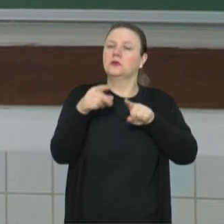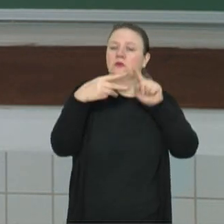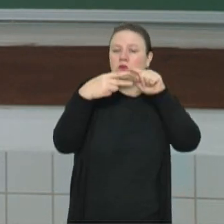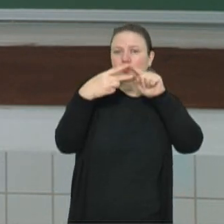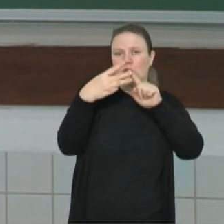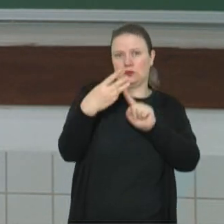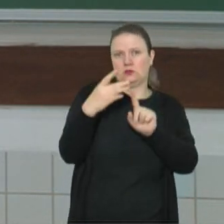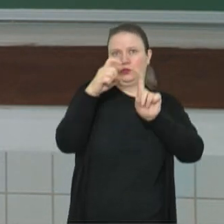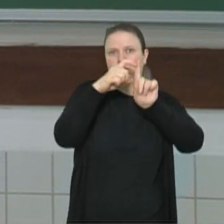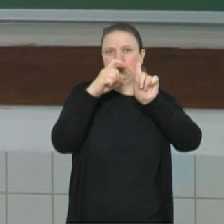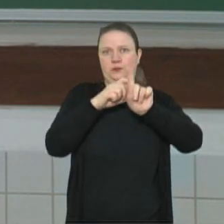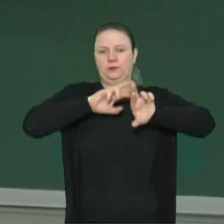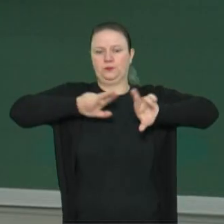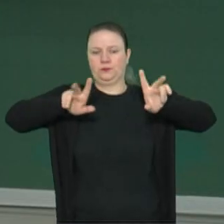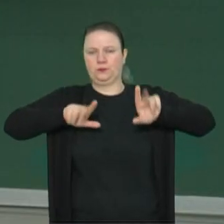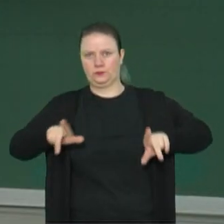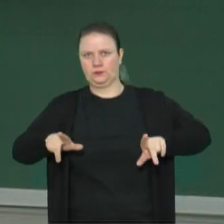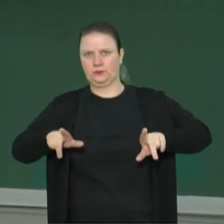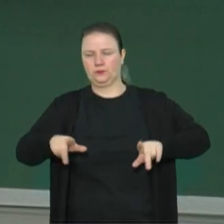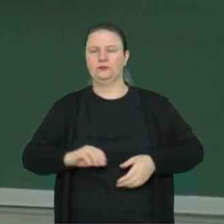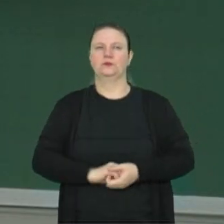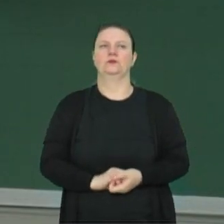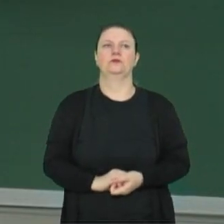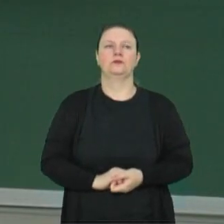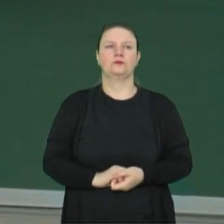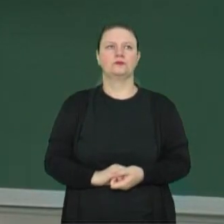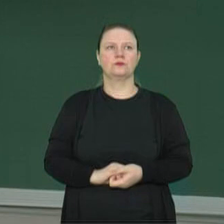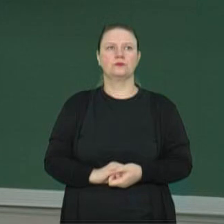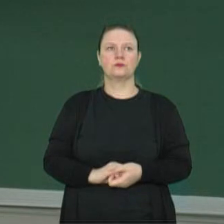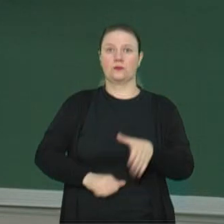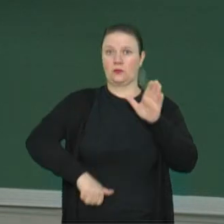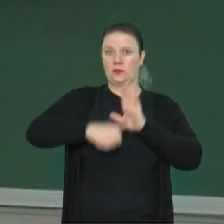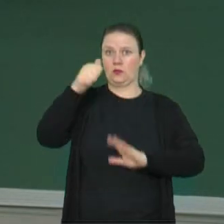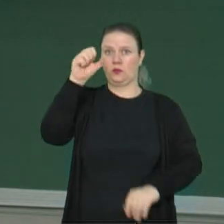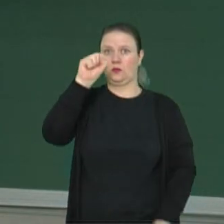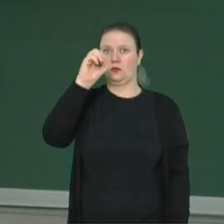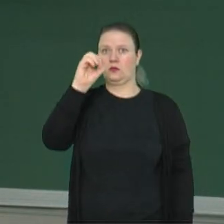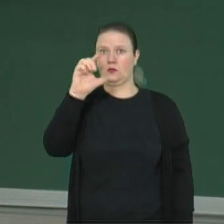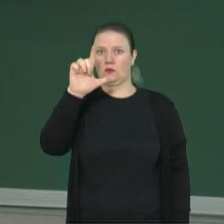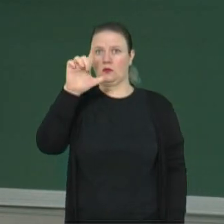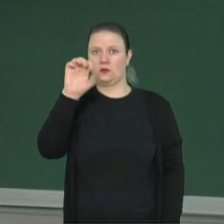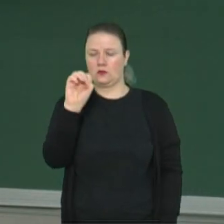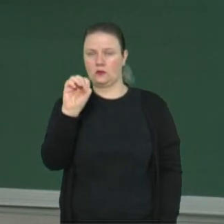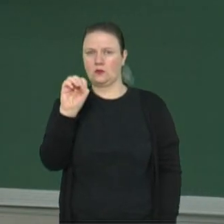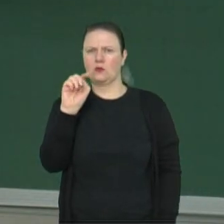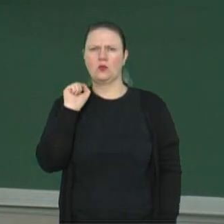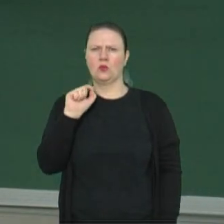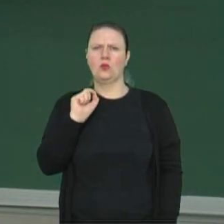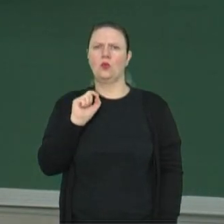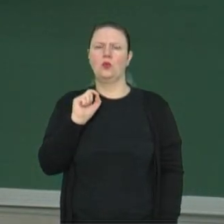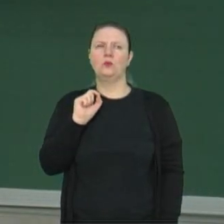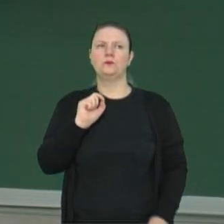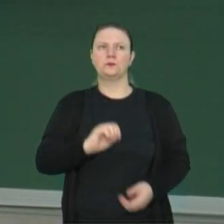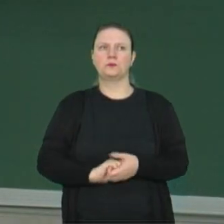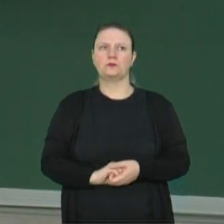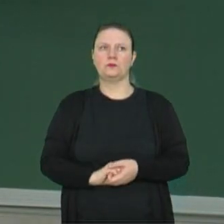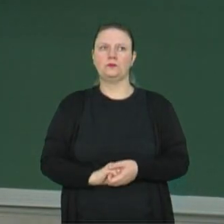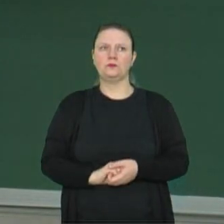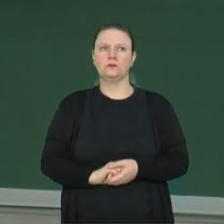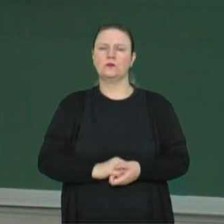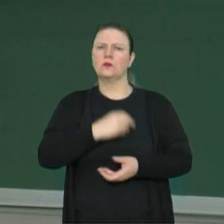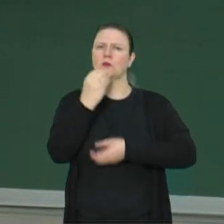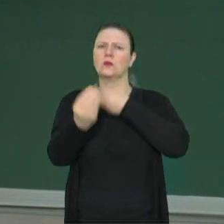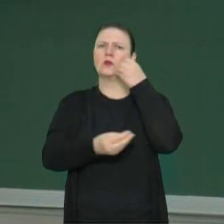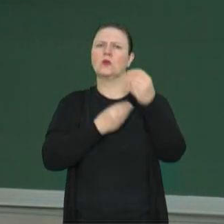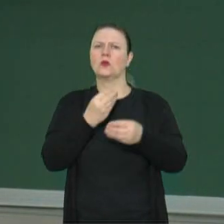3 estilos, solo, livre e artificial. A primeira delas é o quê? É a escalada solo. Como